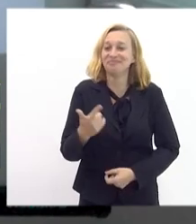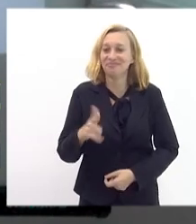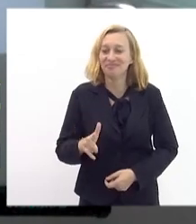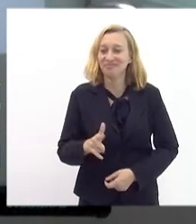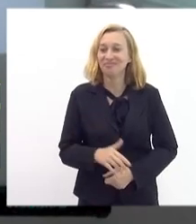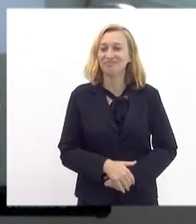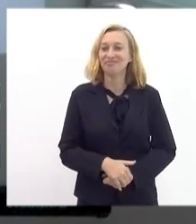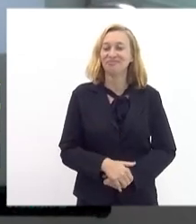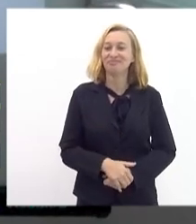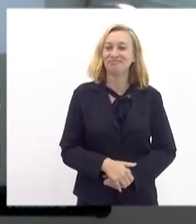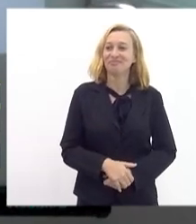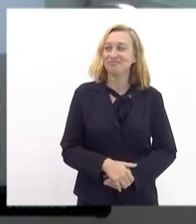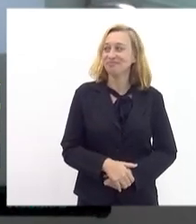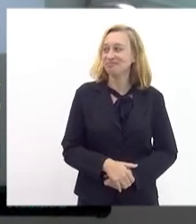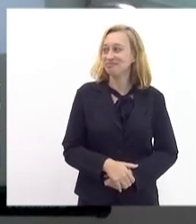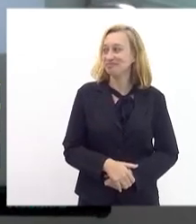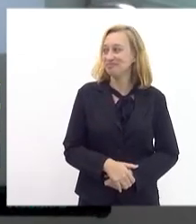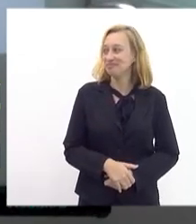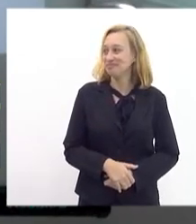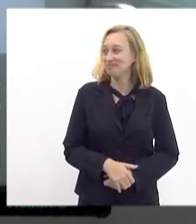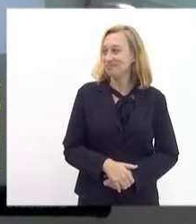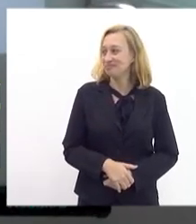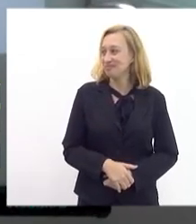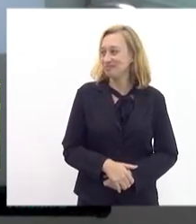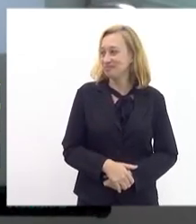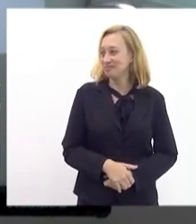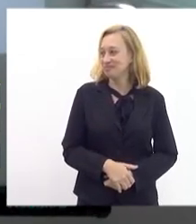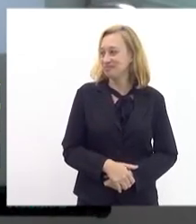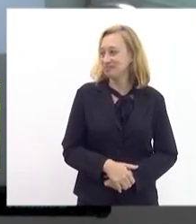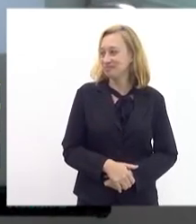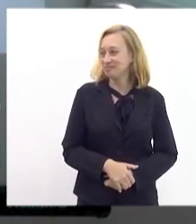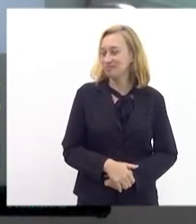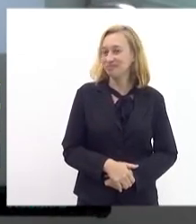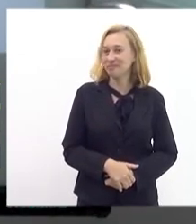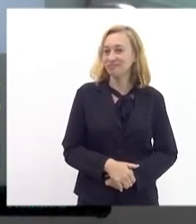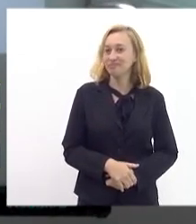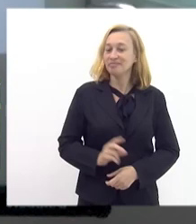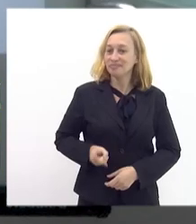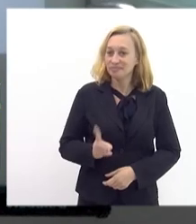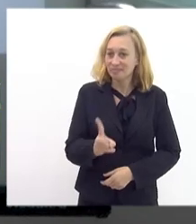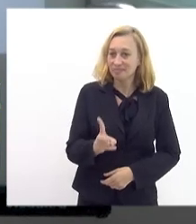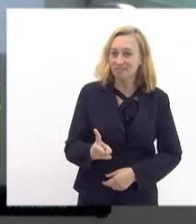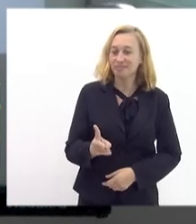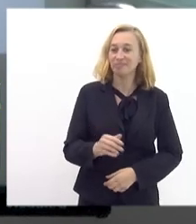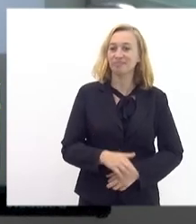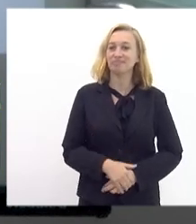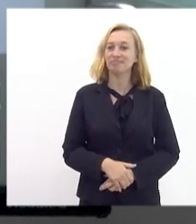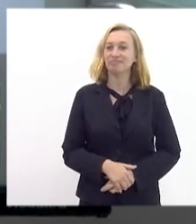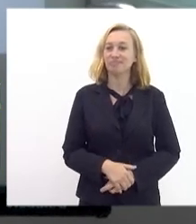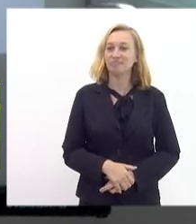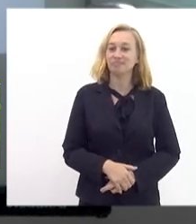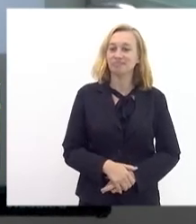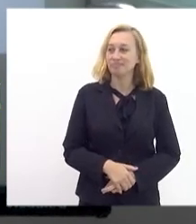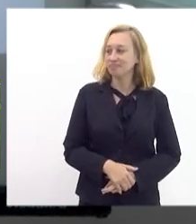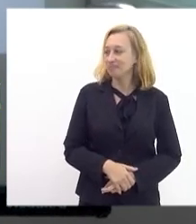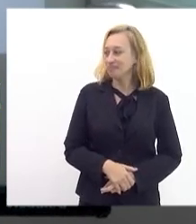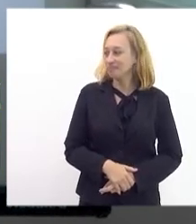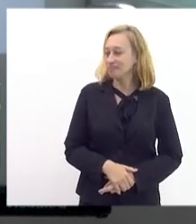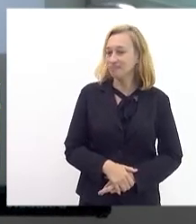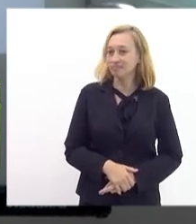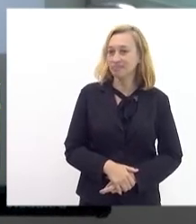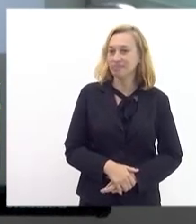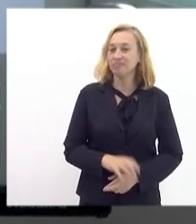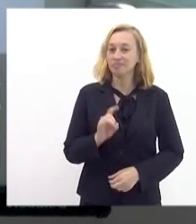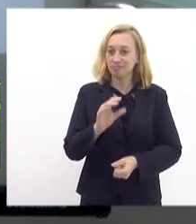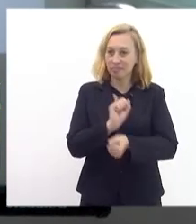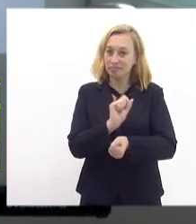mais uma vez que a nós fazemos aqui para participar de audiência pública vou mudar a continuidade tá indo a contento